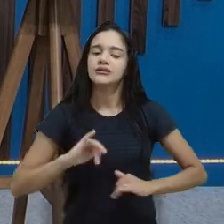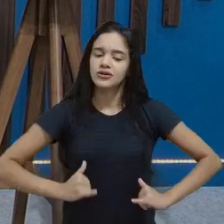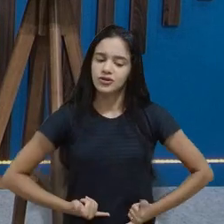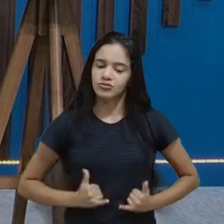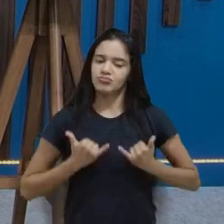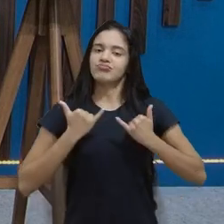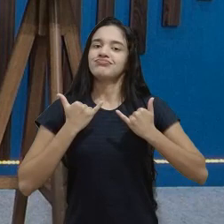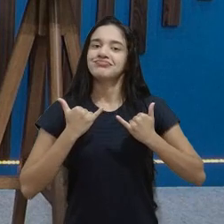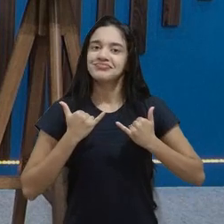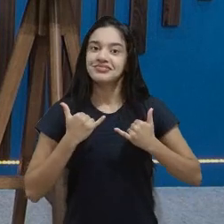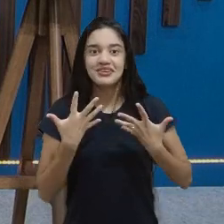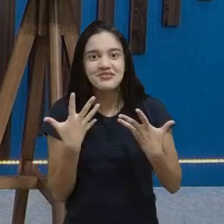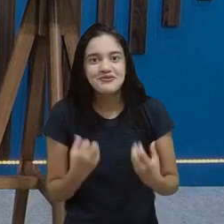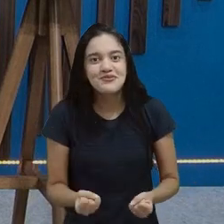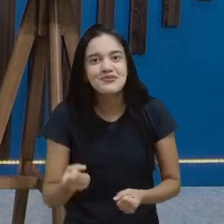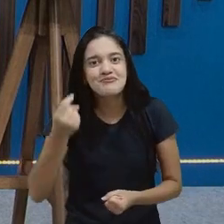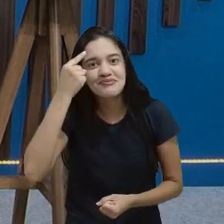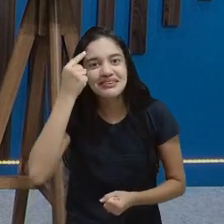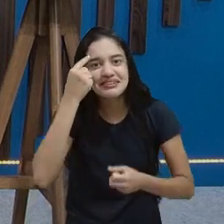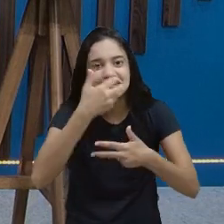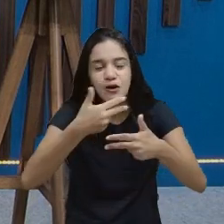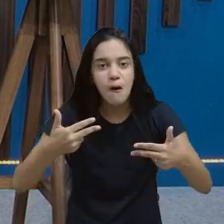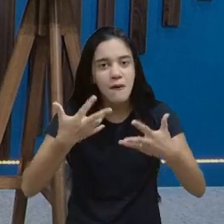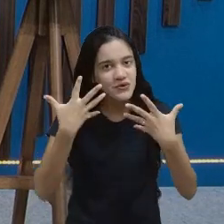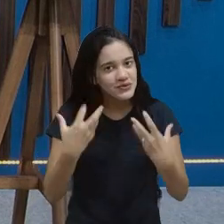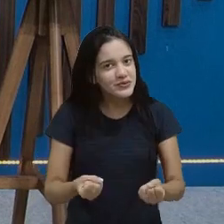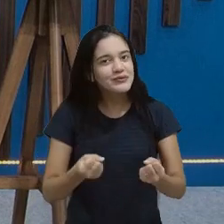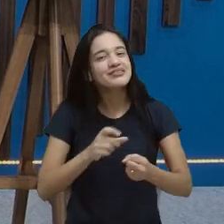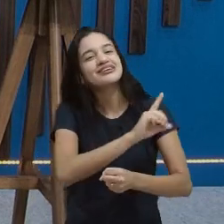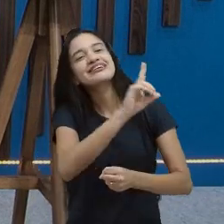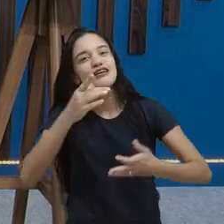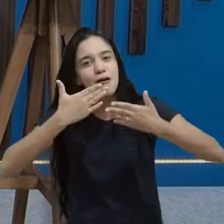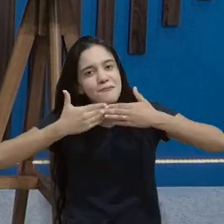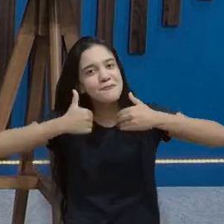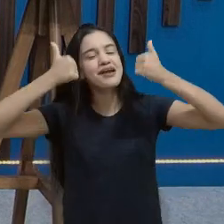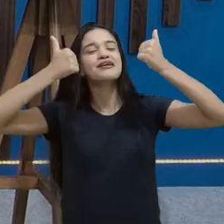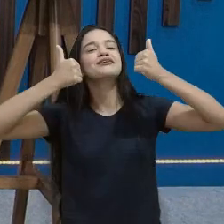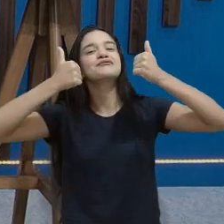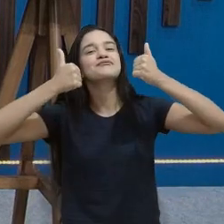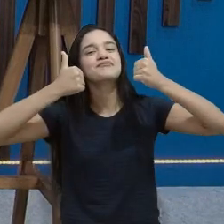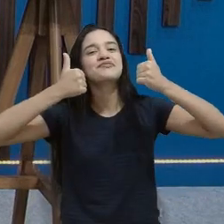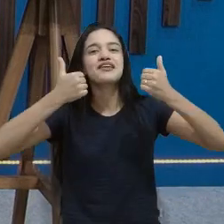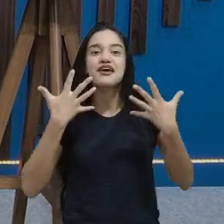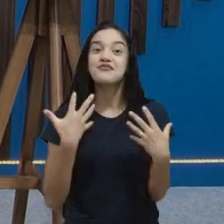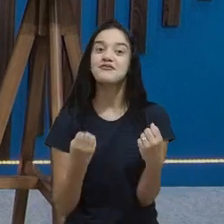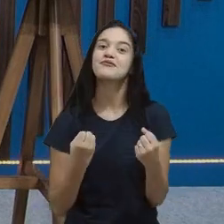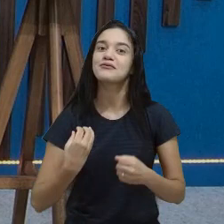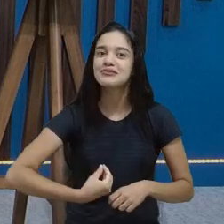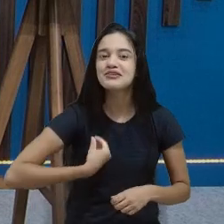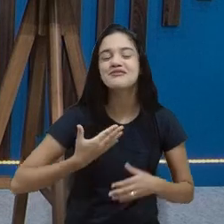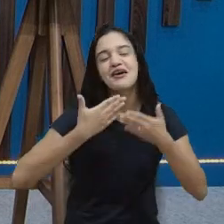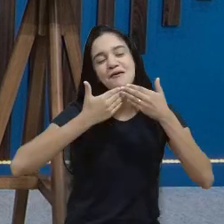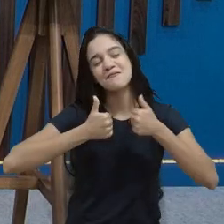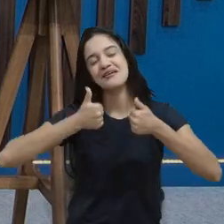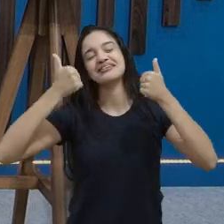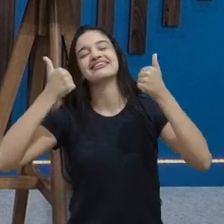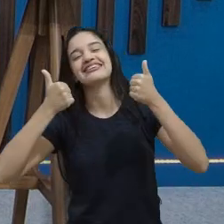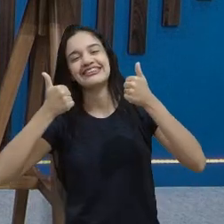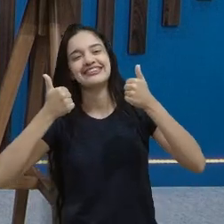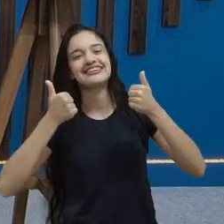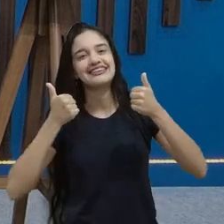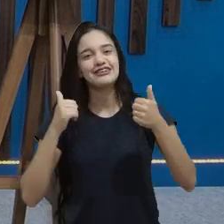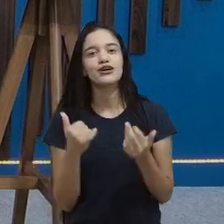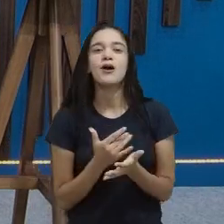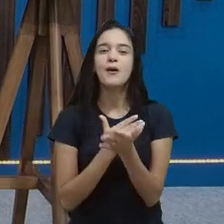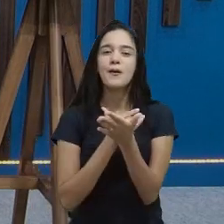corpo. Então, vamos pensar em algo bom, vamos pensar em dias melhores, vamos viver melhor, não é? Início